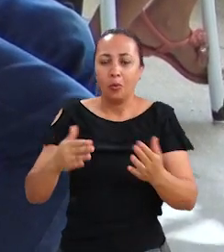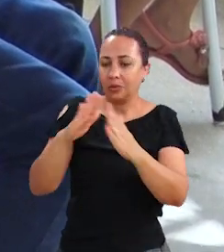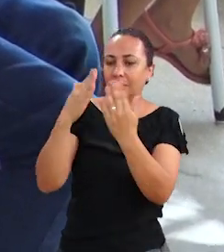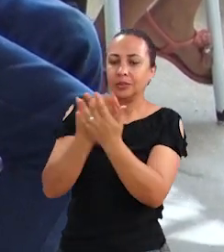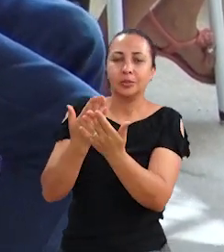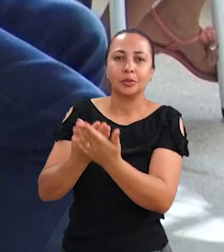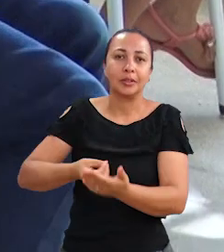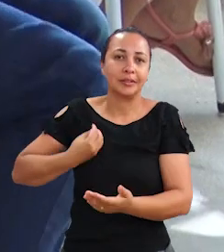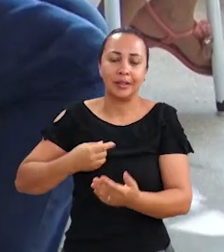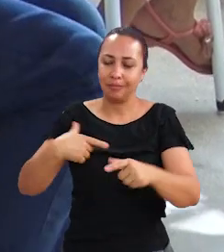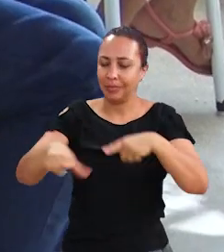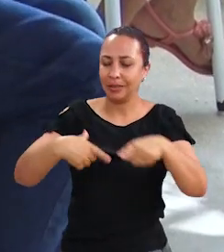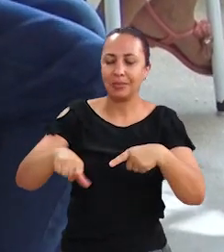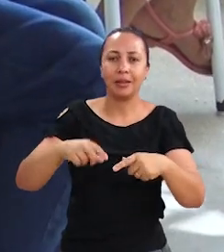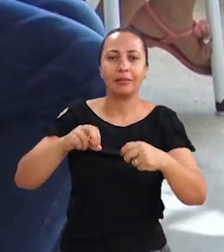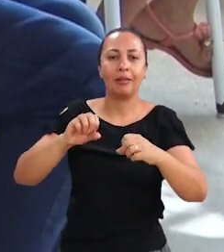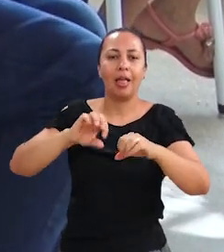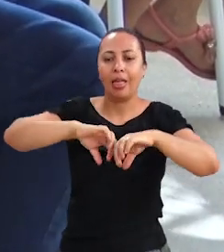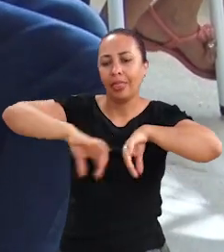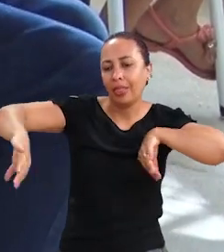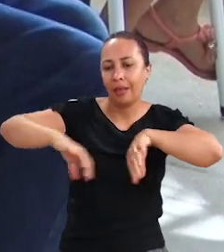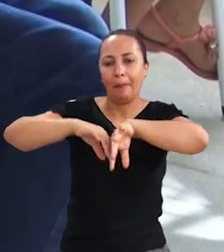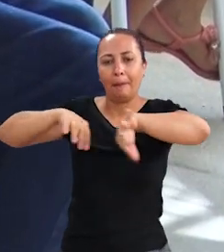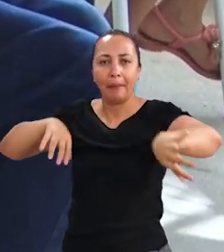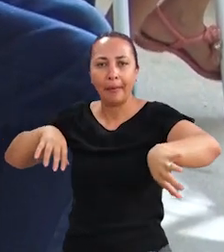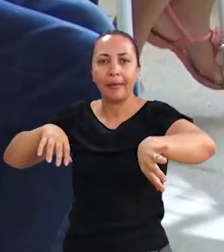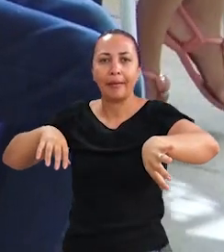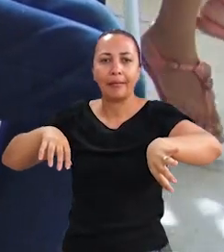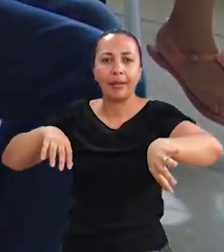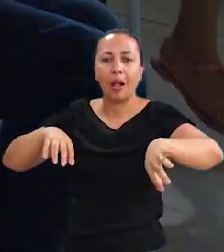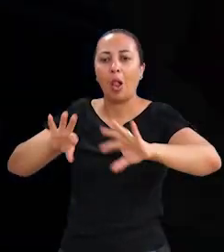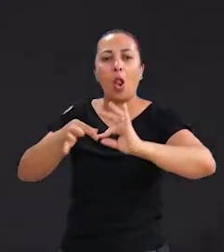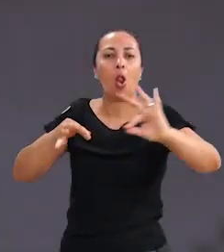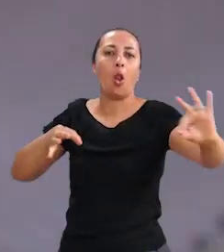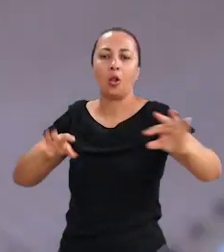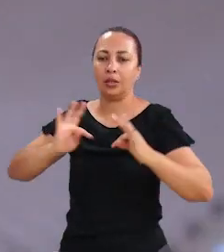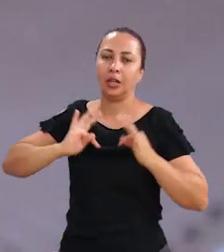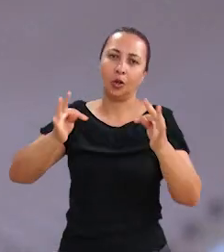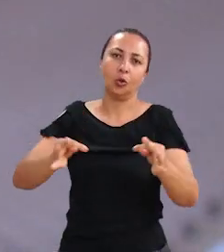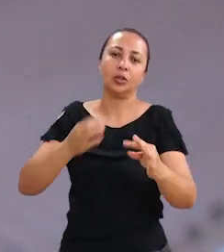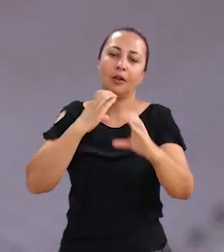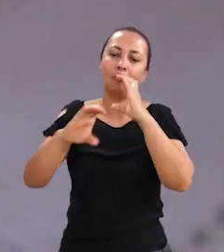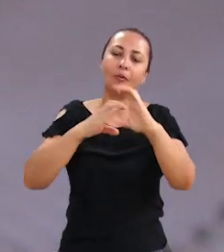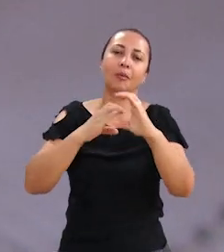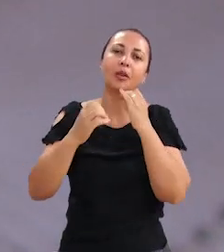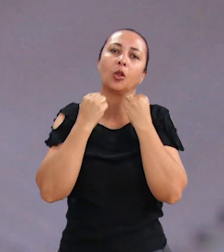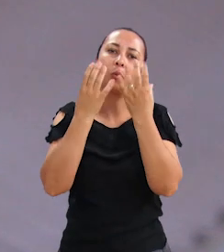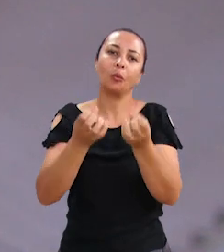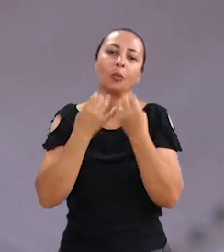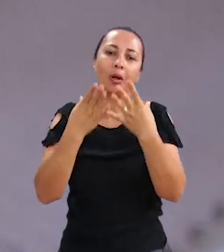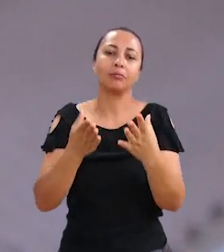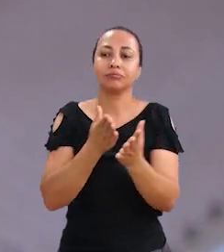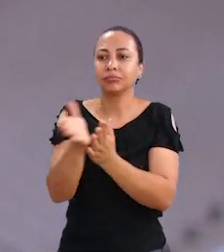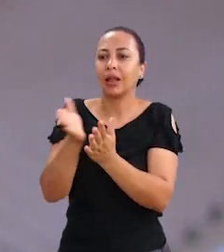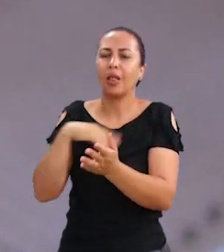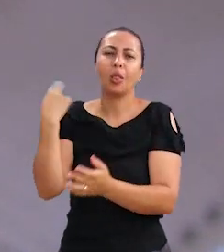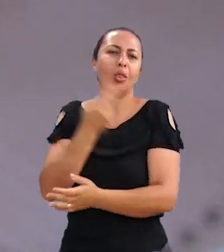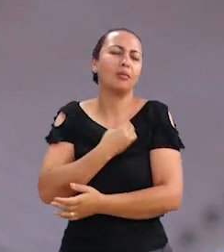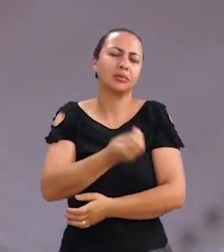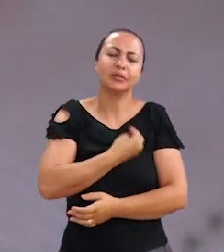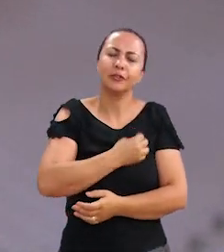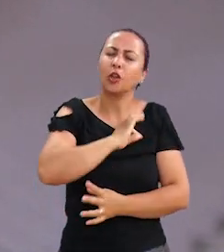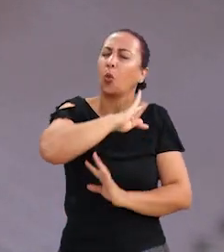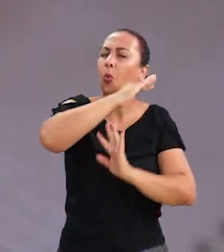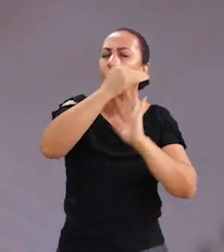estarem trabalhando desconectadas, né? Sem essas tecnologias da informação e da comunicação que perpassam toda a nossa